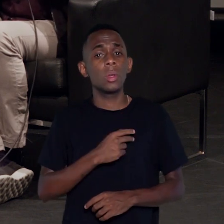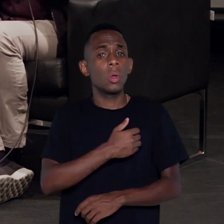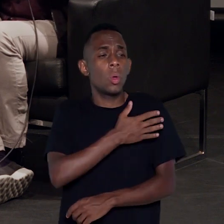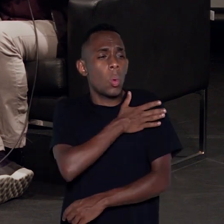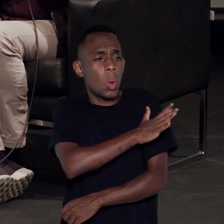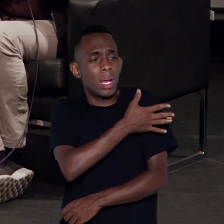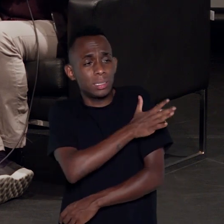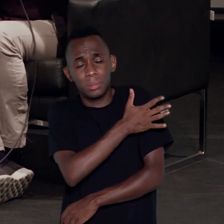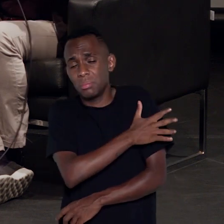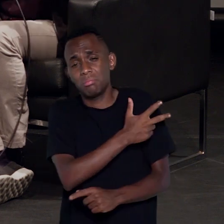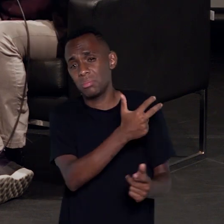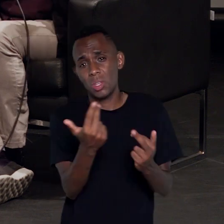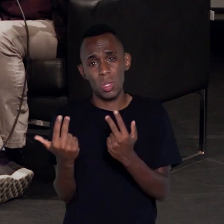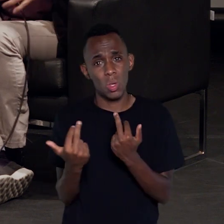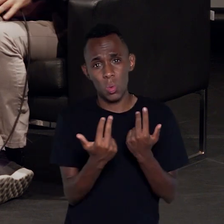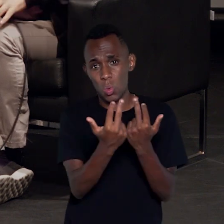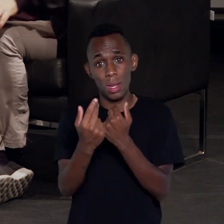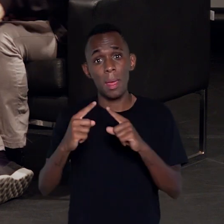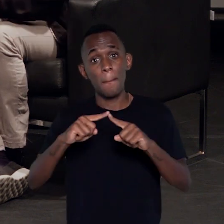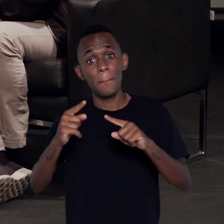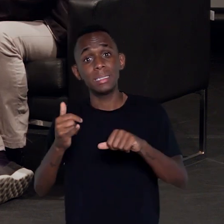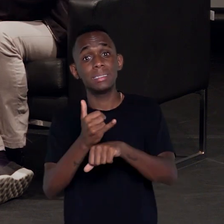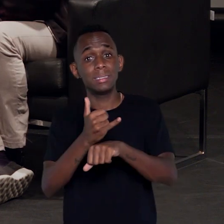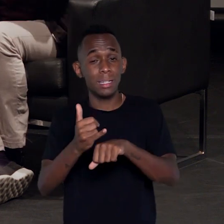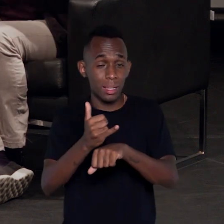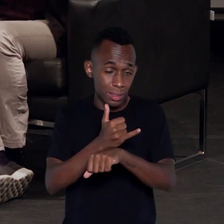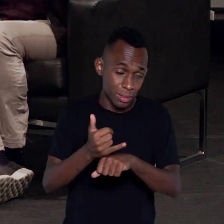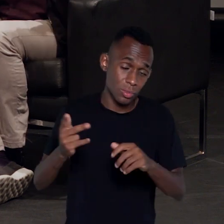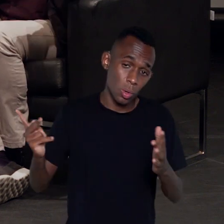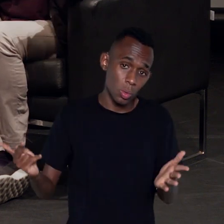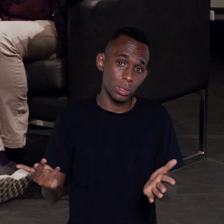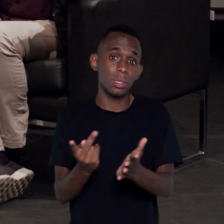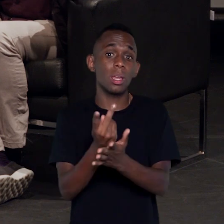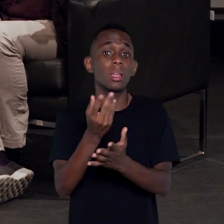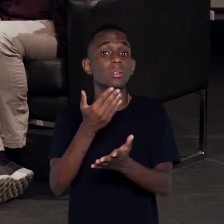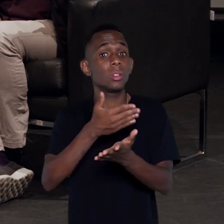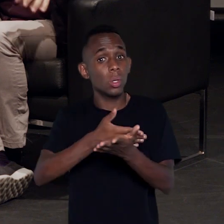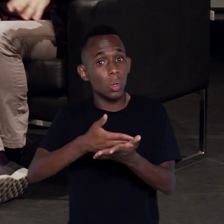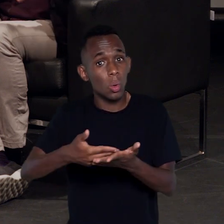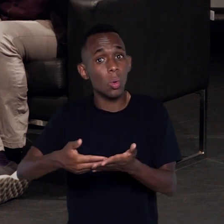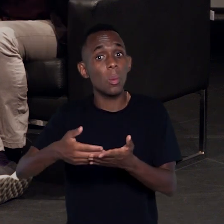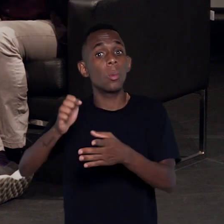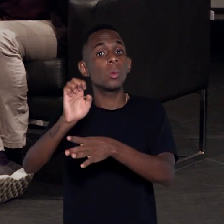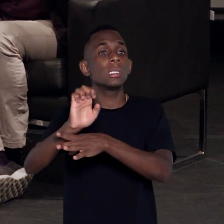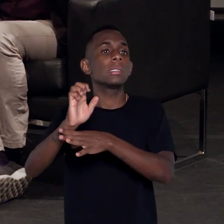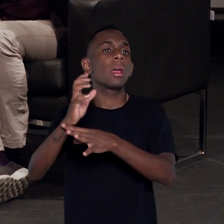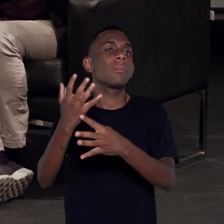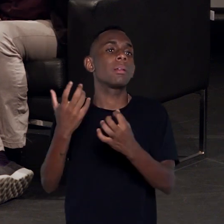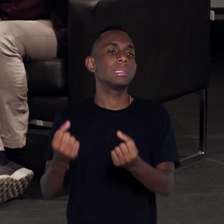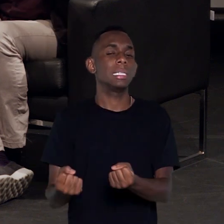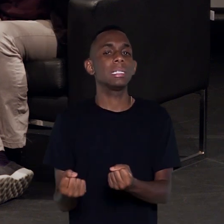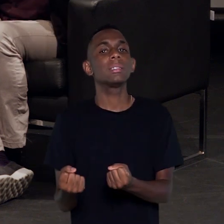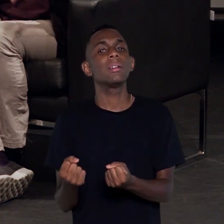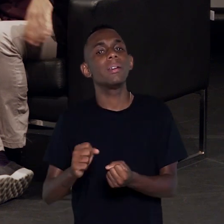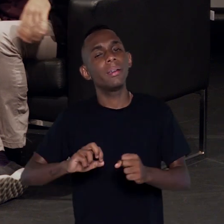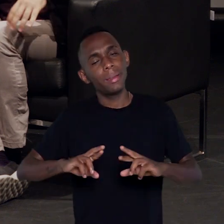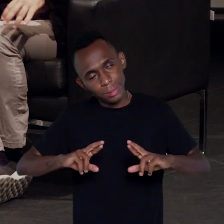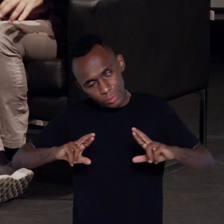o racismo é o mesmo, né? Mas as circunstâncias em que ele ocorre e da forma como ele é introjetado no Estado,